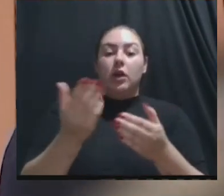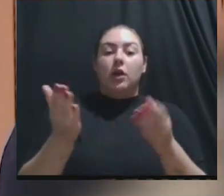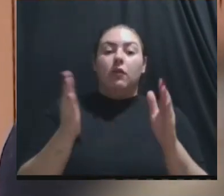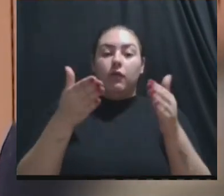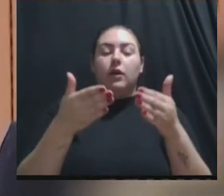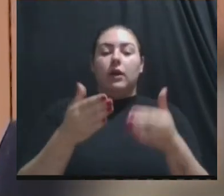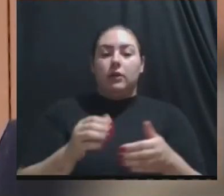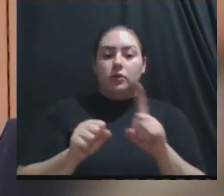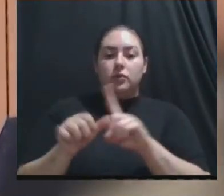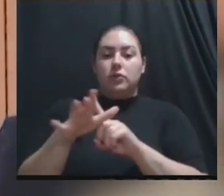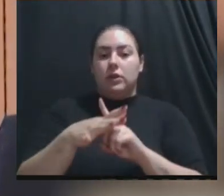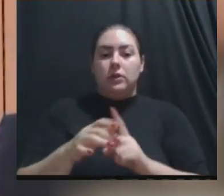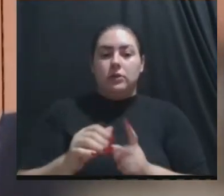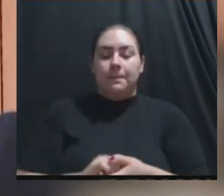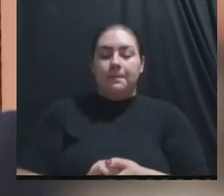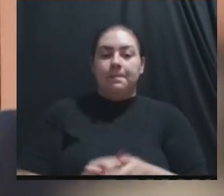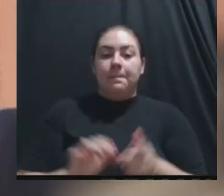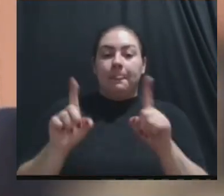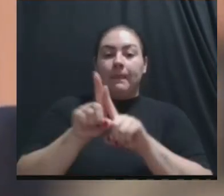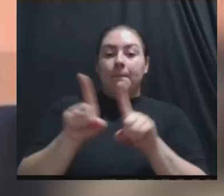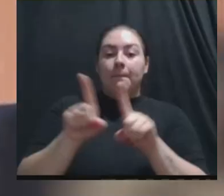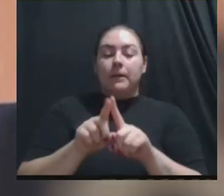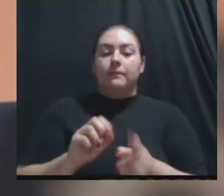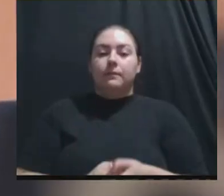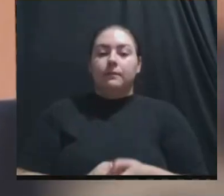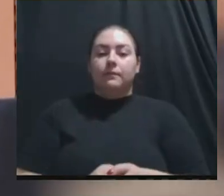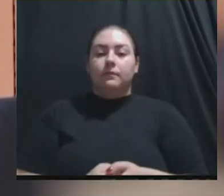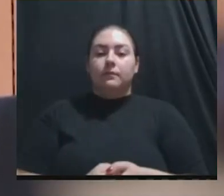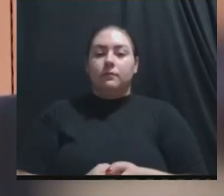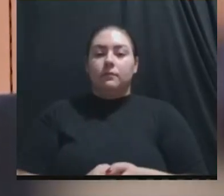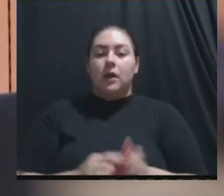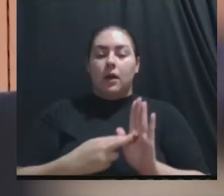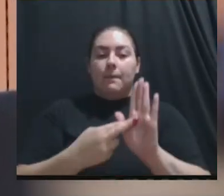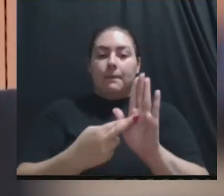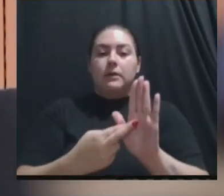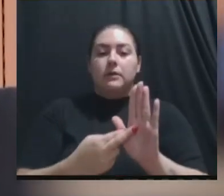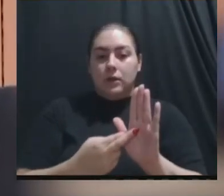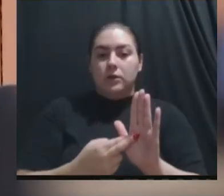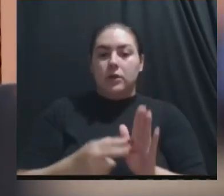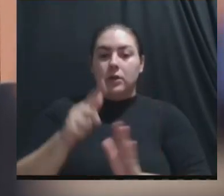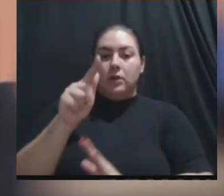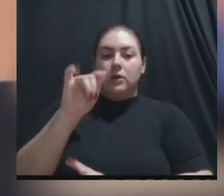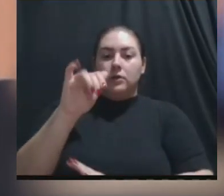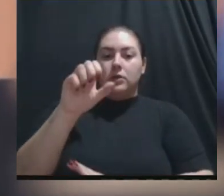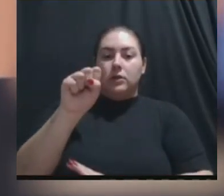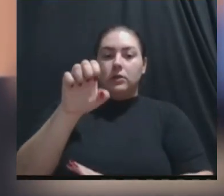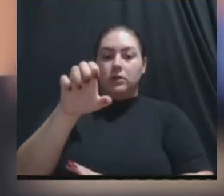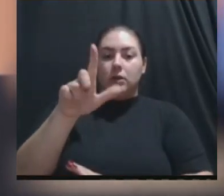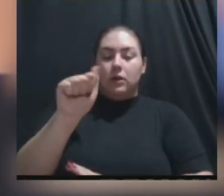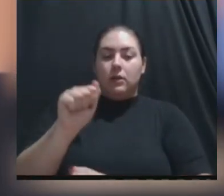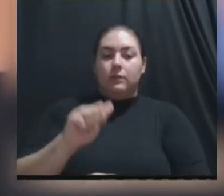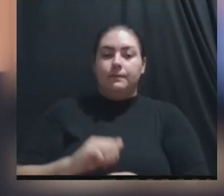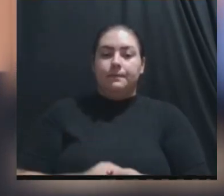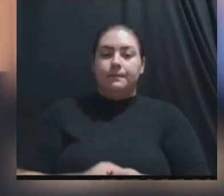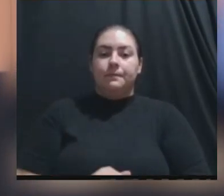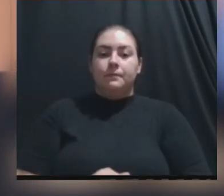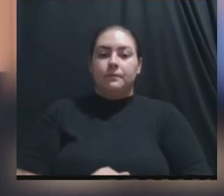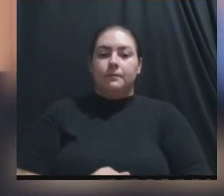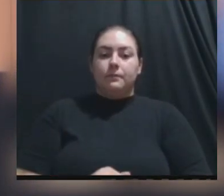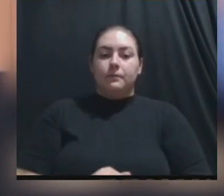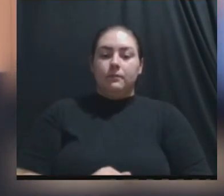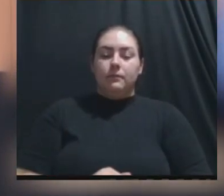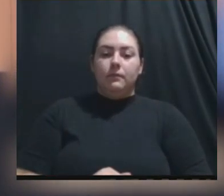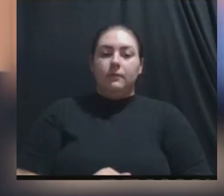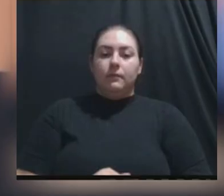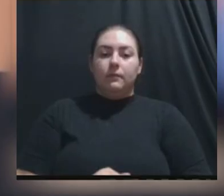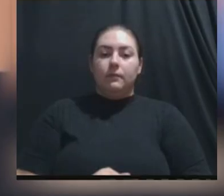de representantes do poder público, entre eles Gisela Tibiriçá, assessora da Secretaria de Justiça. São projetos